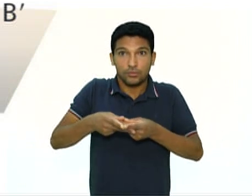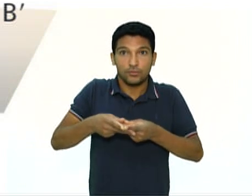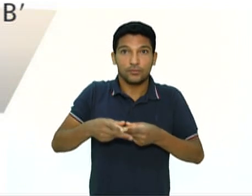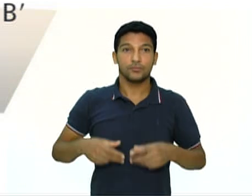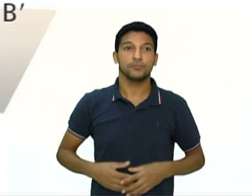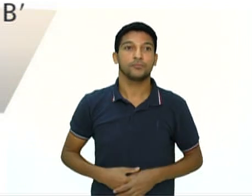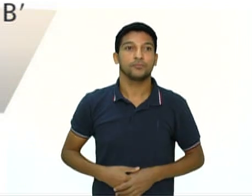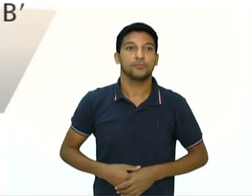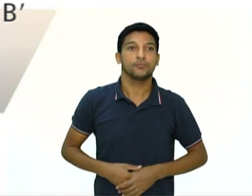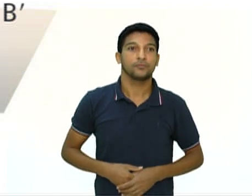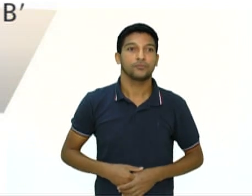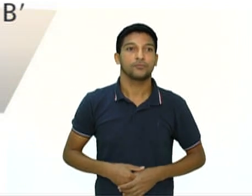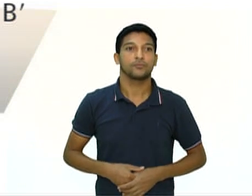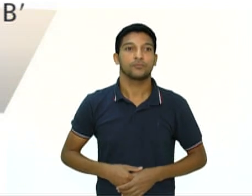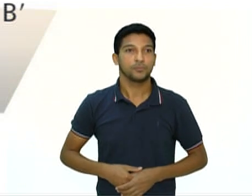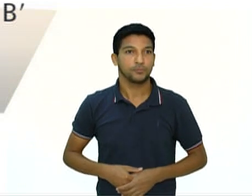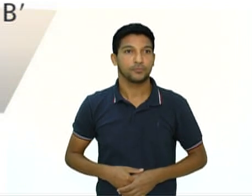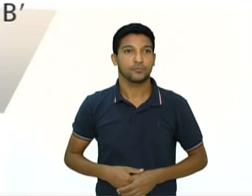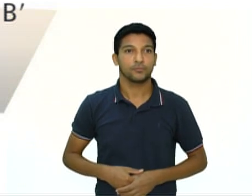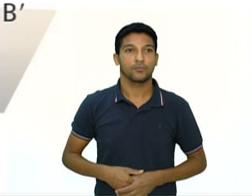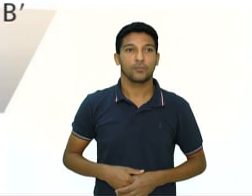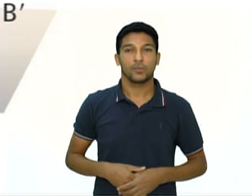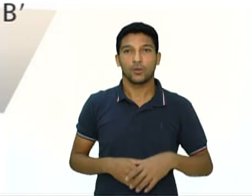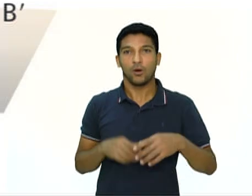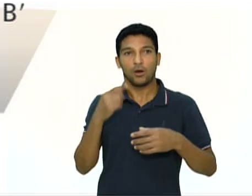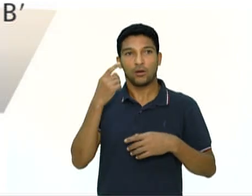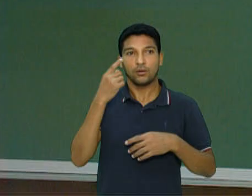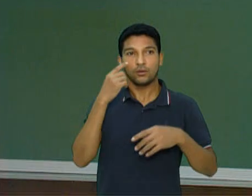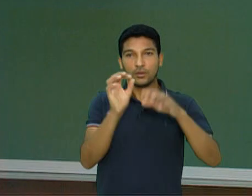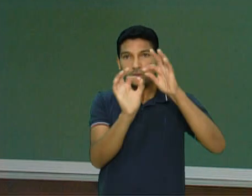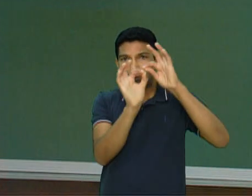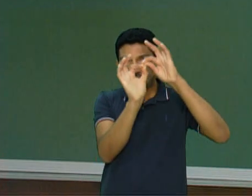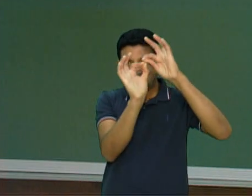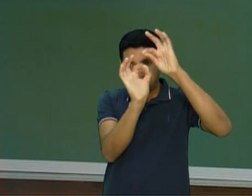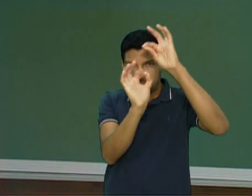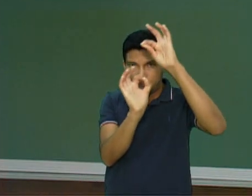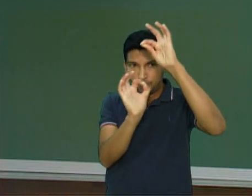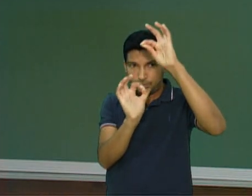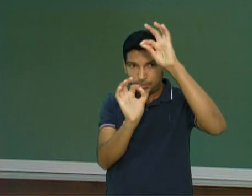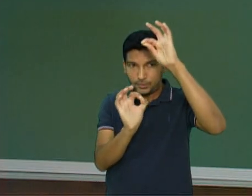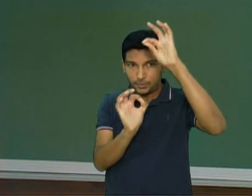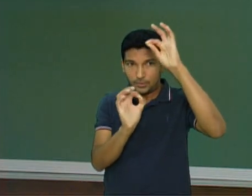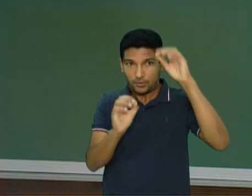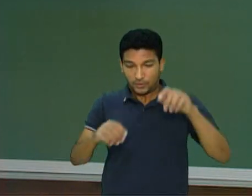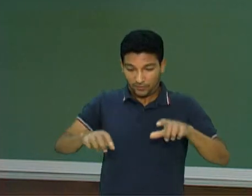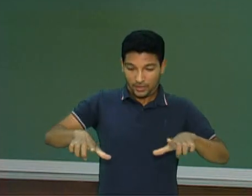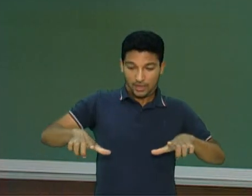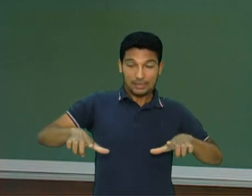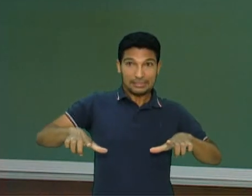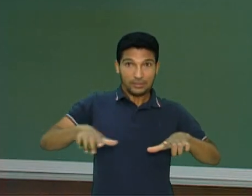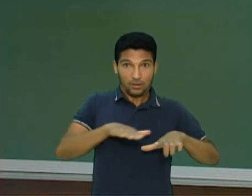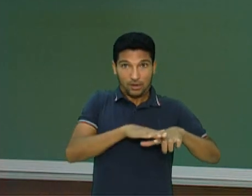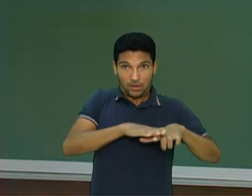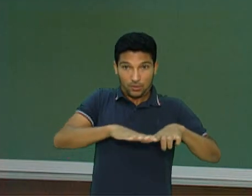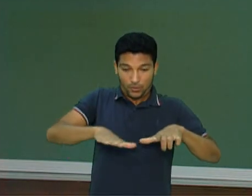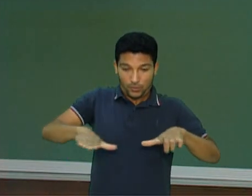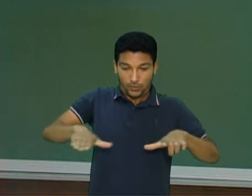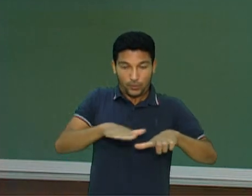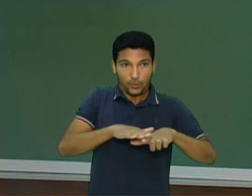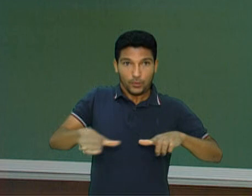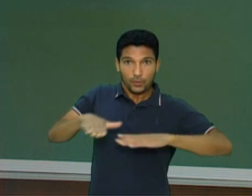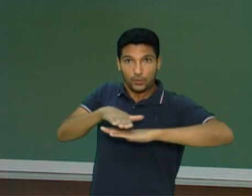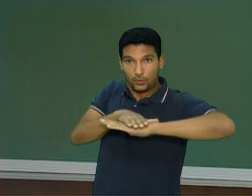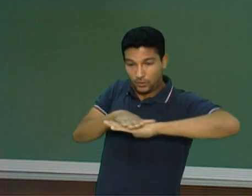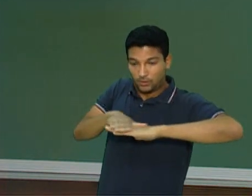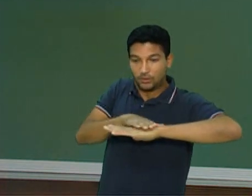plano, ok? Então vamos dar uma olhadinha aqui. De novo eu tenho aqui, né, vou pedir para que você imagine que esse plano alfa que eu tenho aqui seja